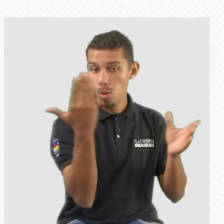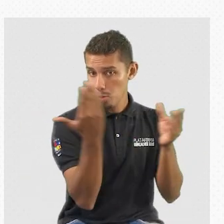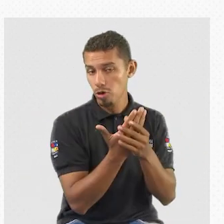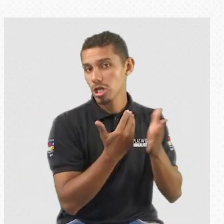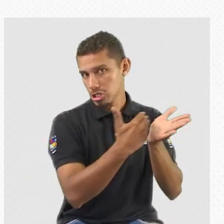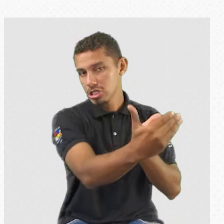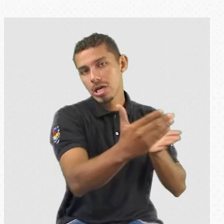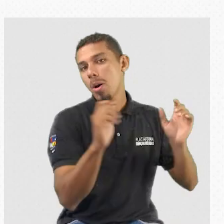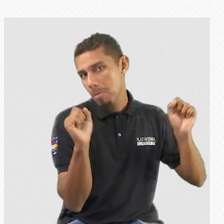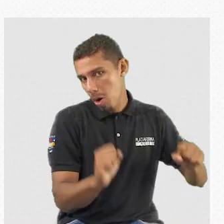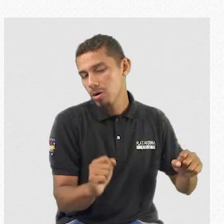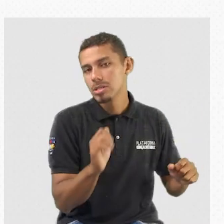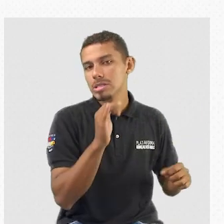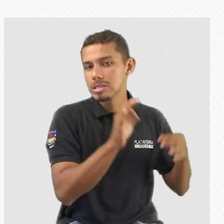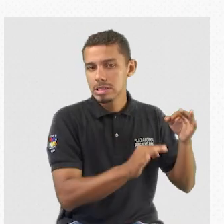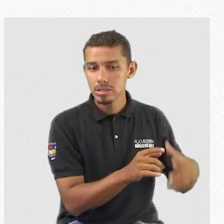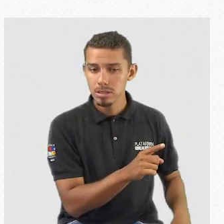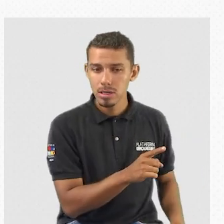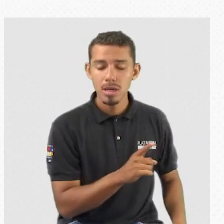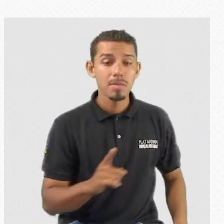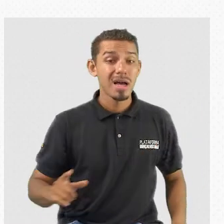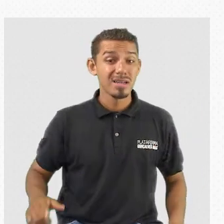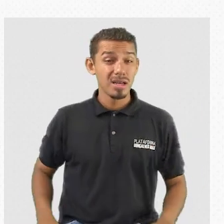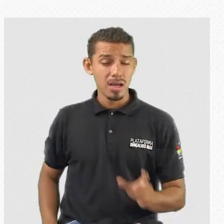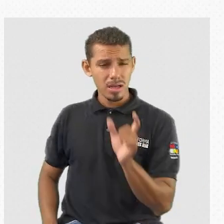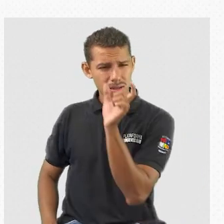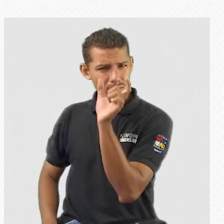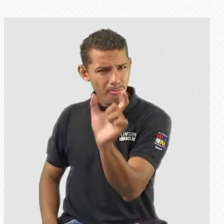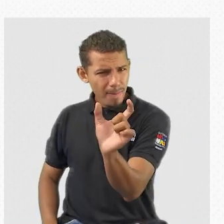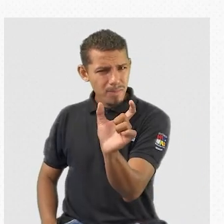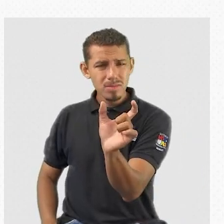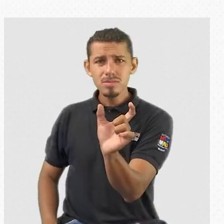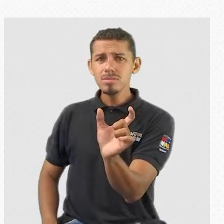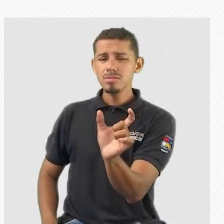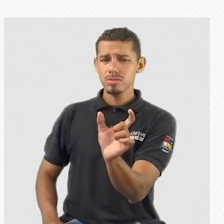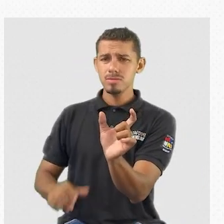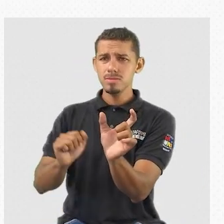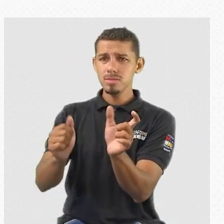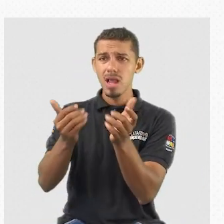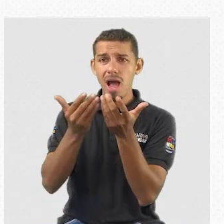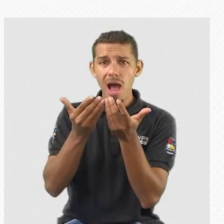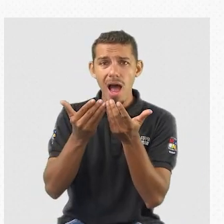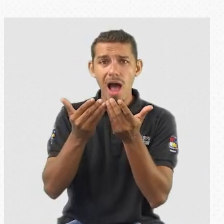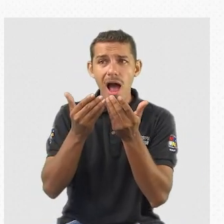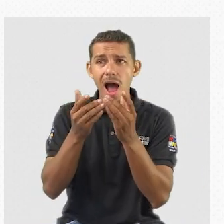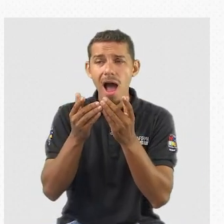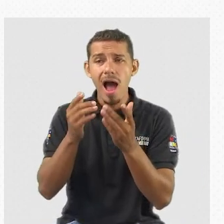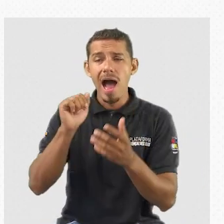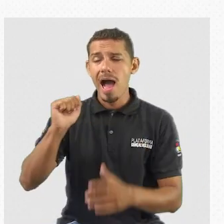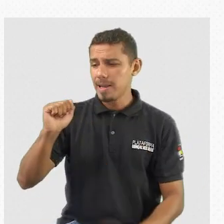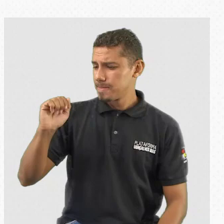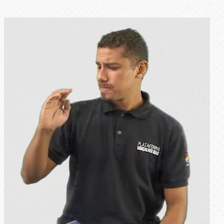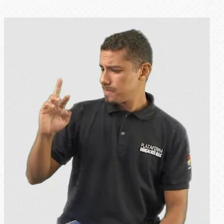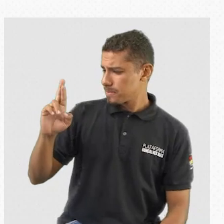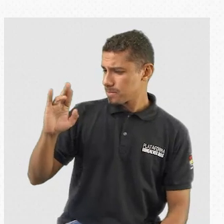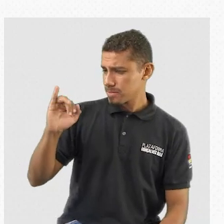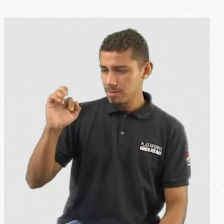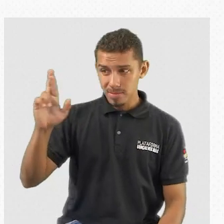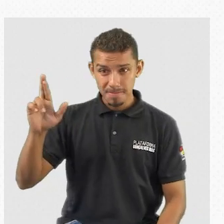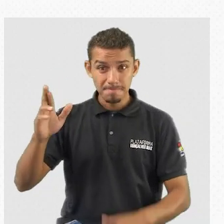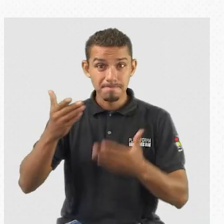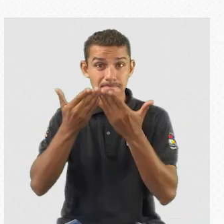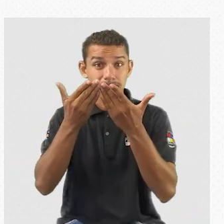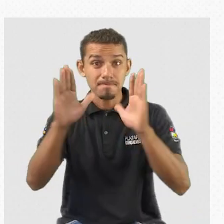ideia fixa. O sentido da palavra, por exemplo, abrir, está no uso diversificado dessa